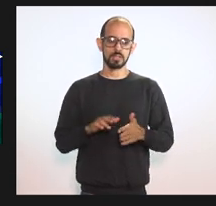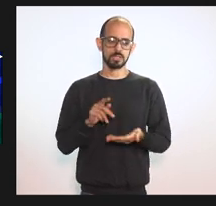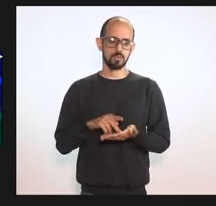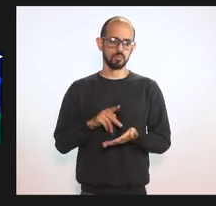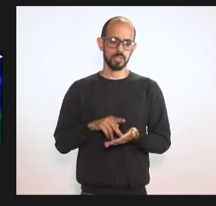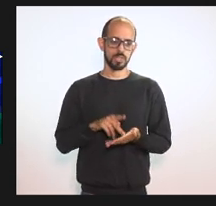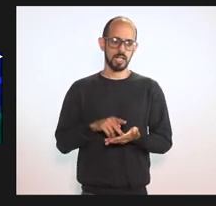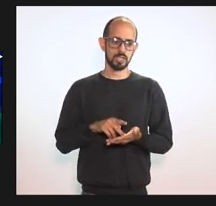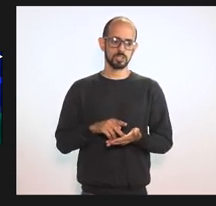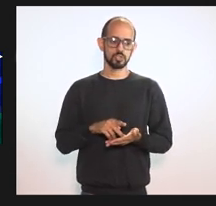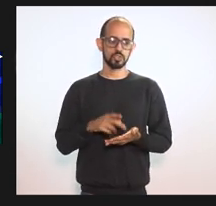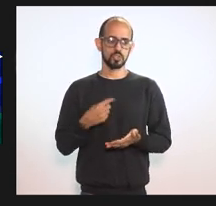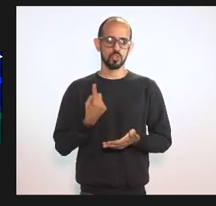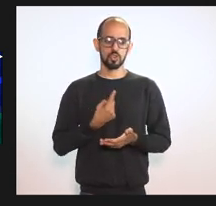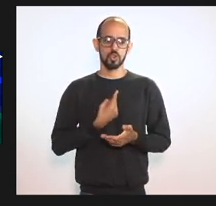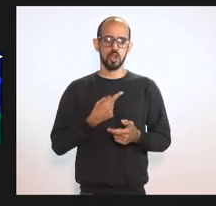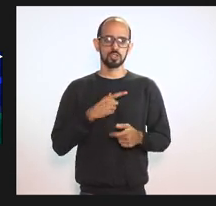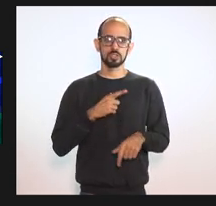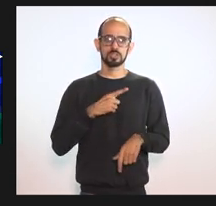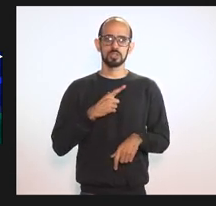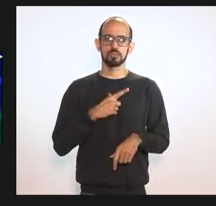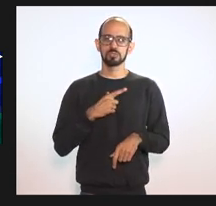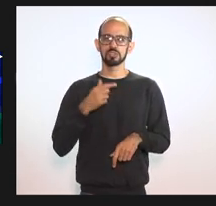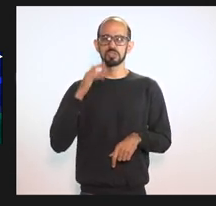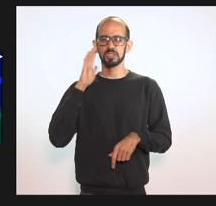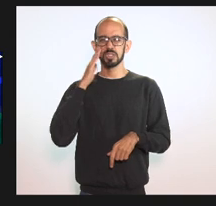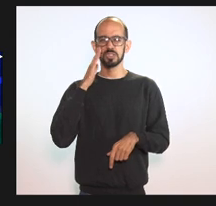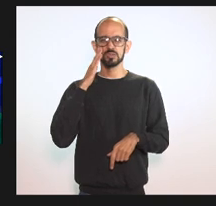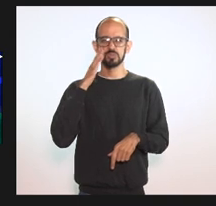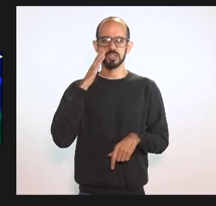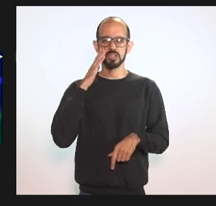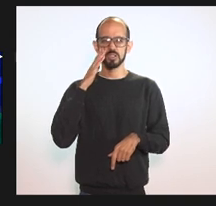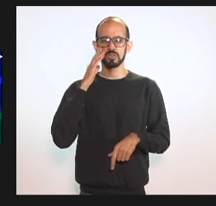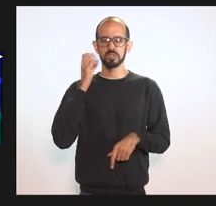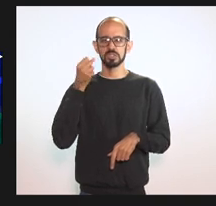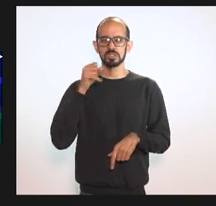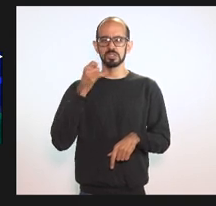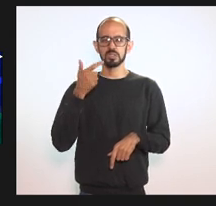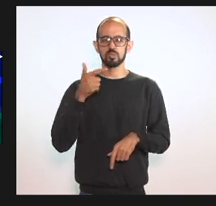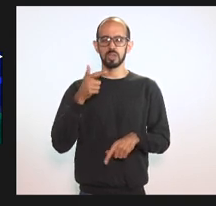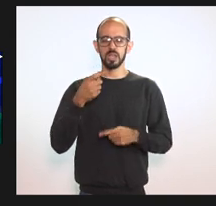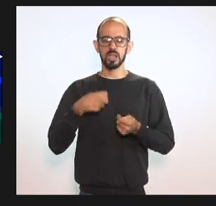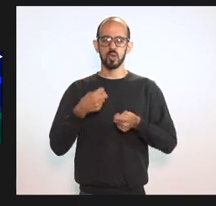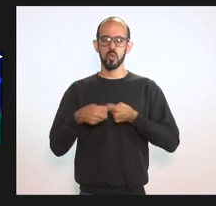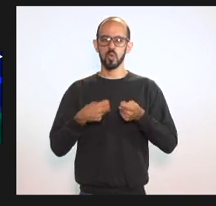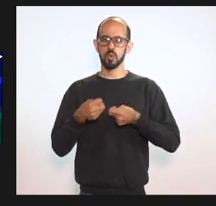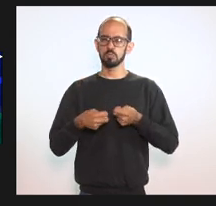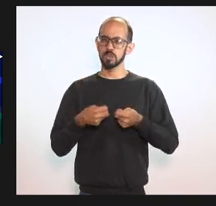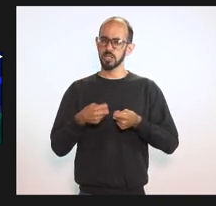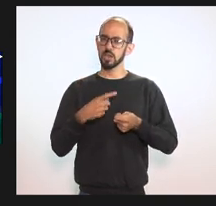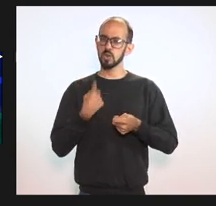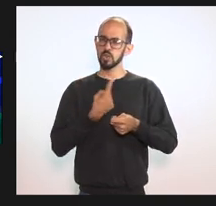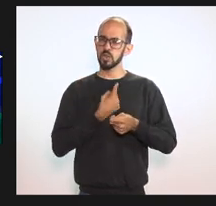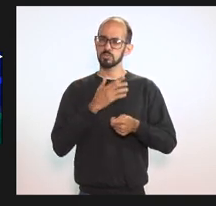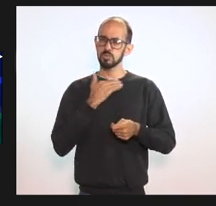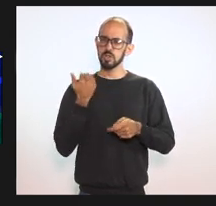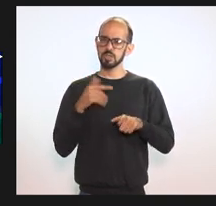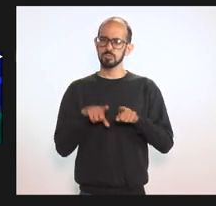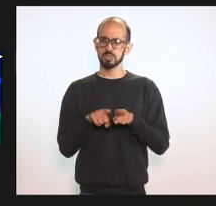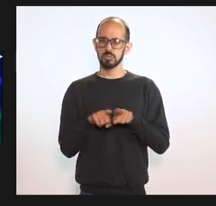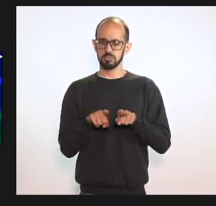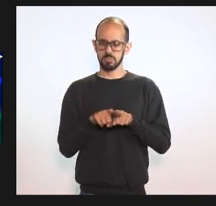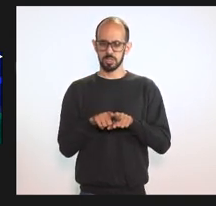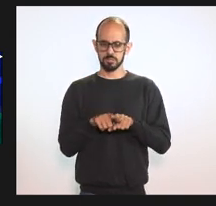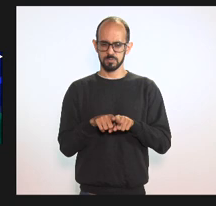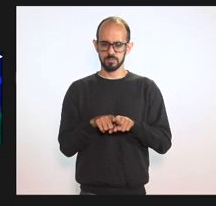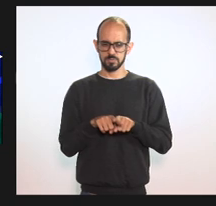a gente entende que também sem a economia girar a gente também morre é uma